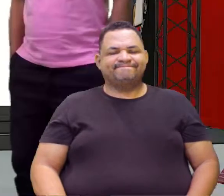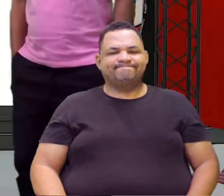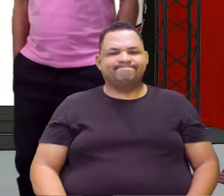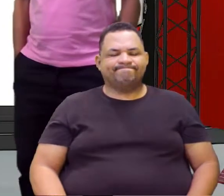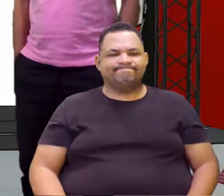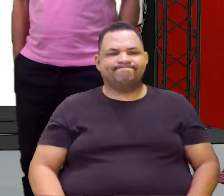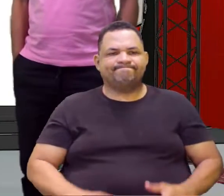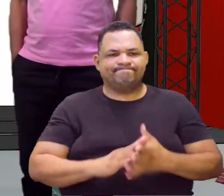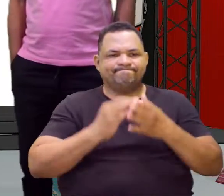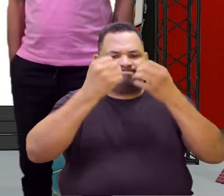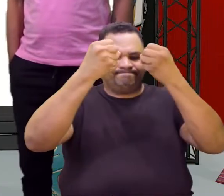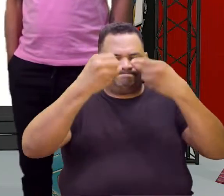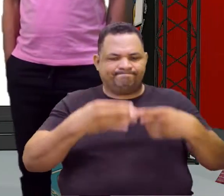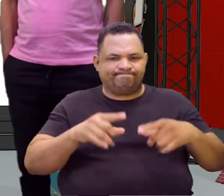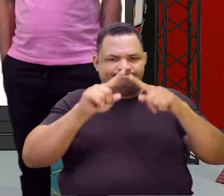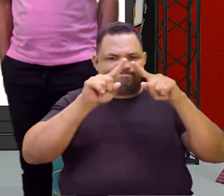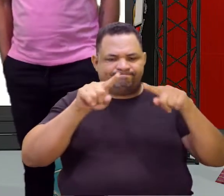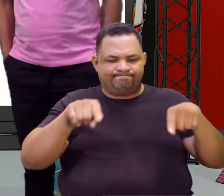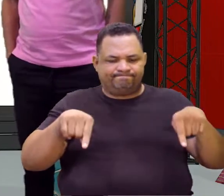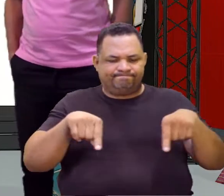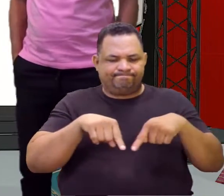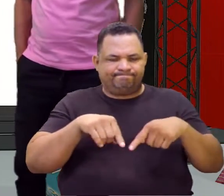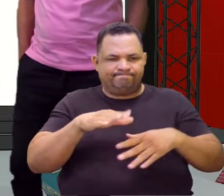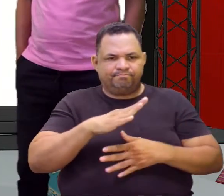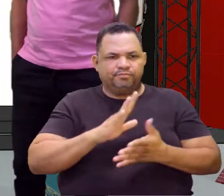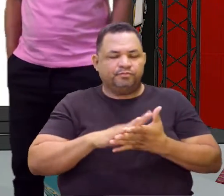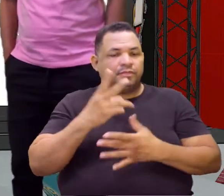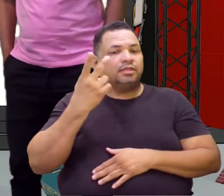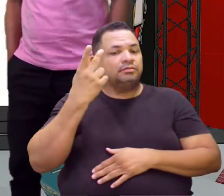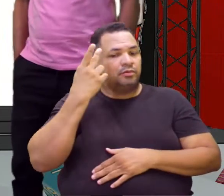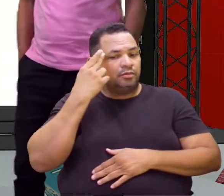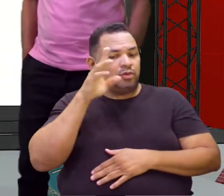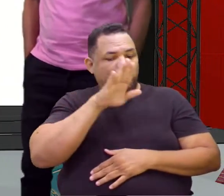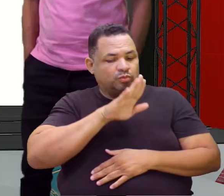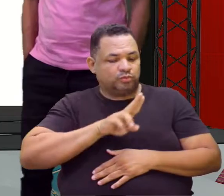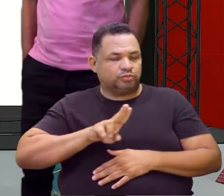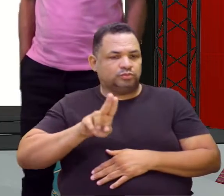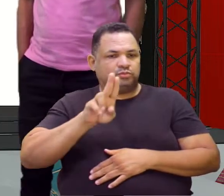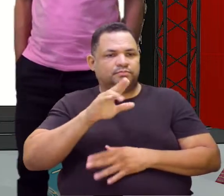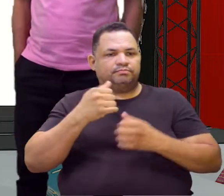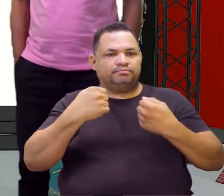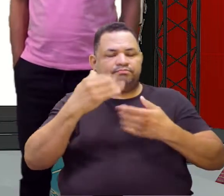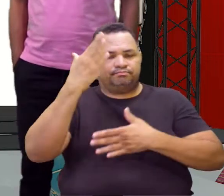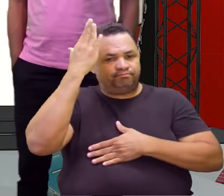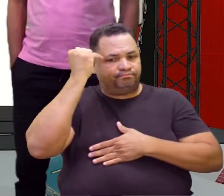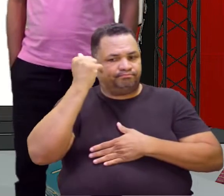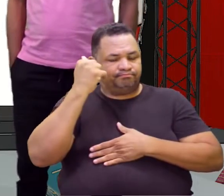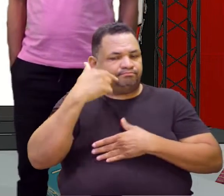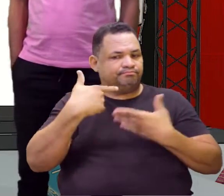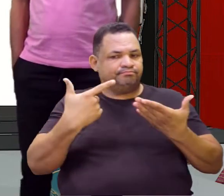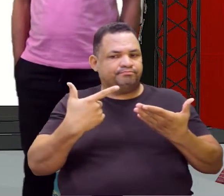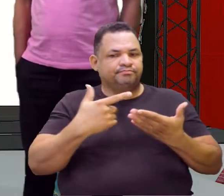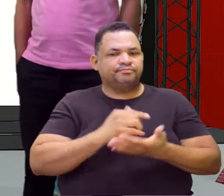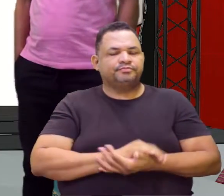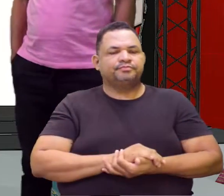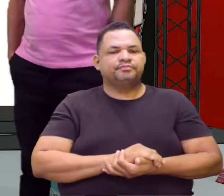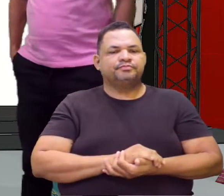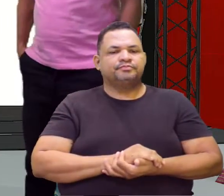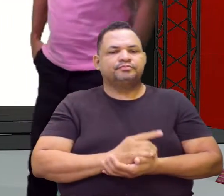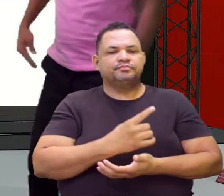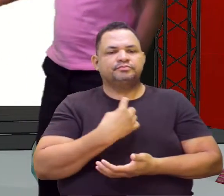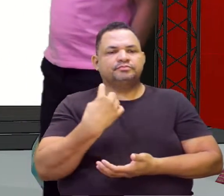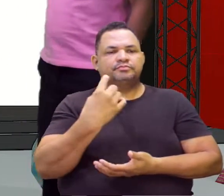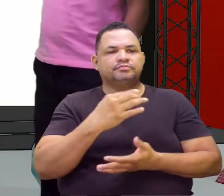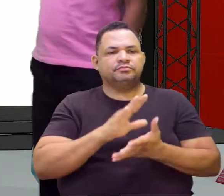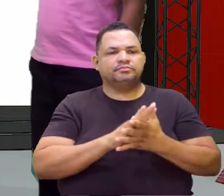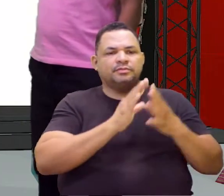Então, falando do triângulo, uma figura bem comum, bem usual, então a gente precisa saber dele, não adianta, né? A gente sabe